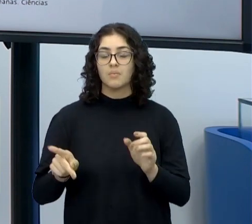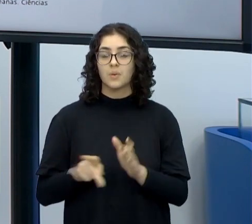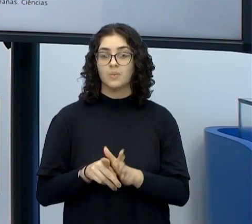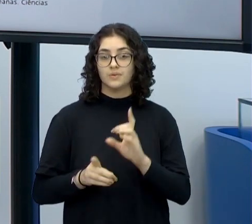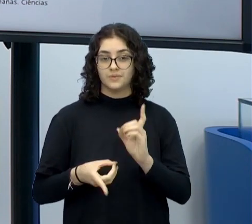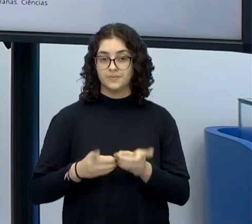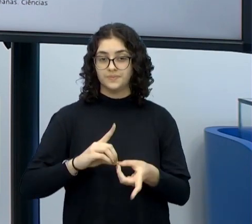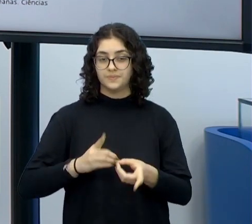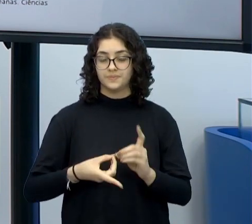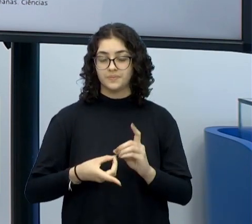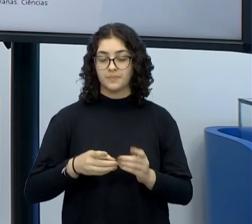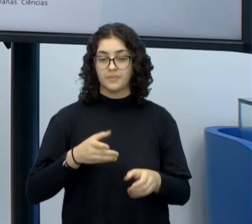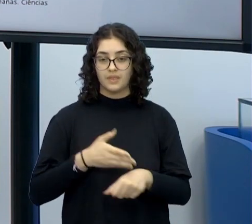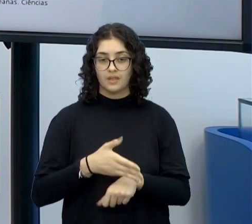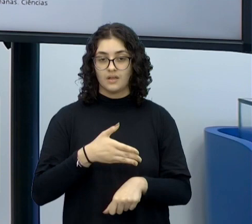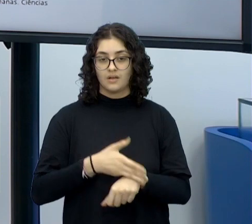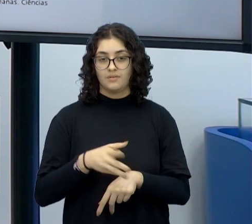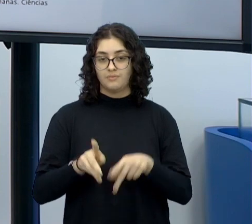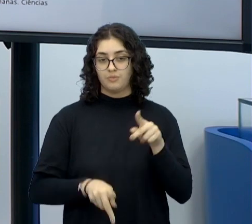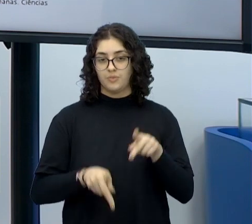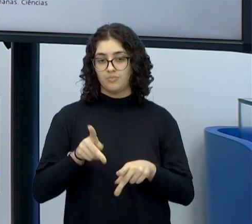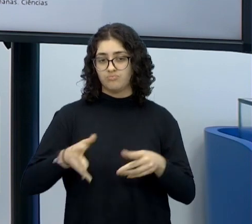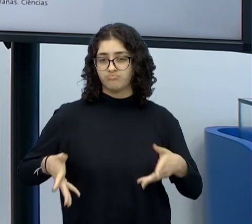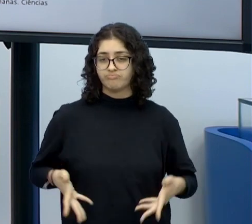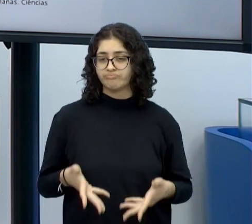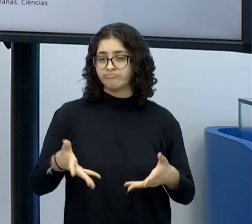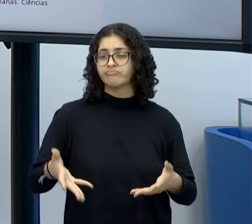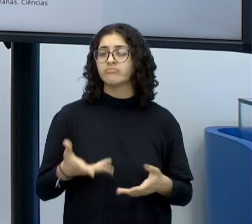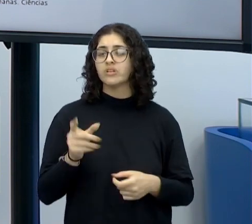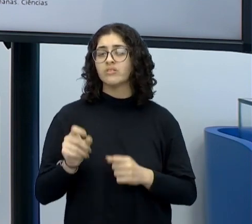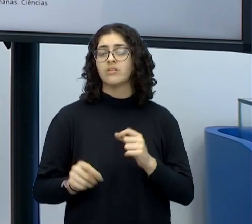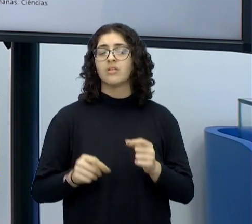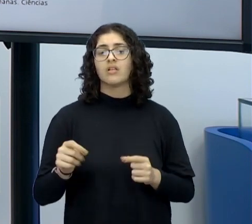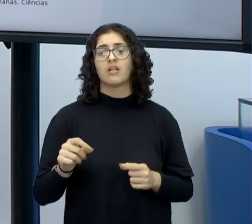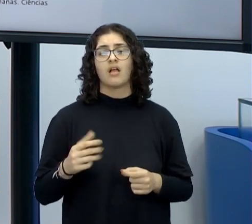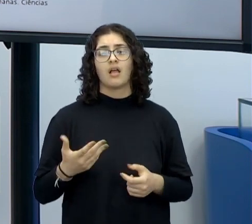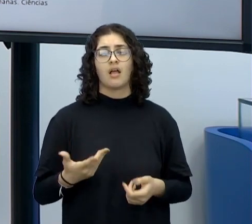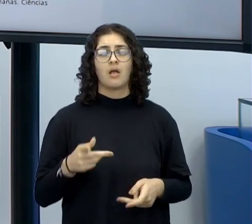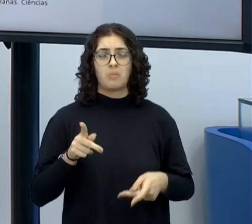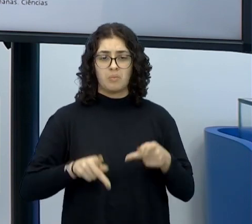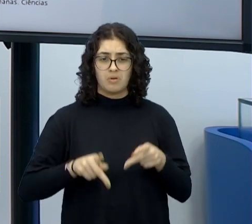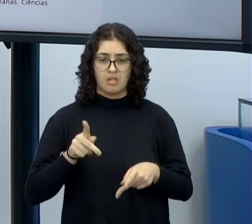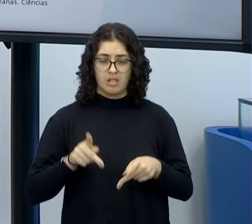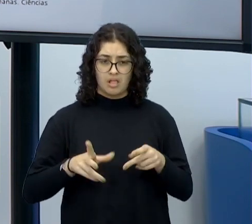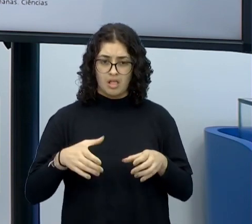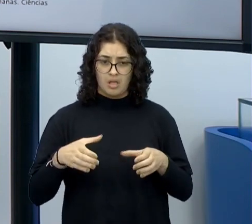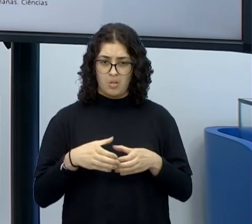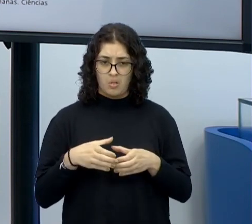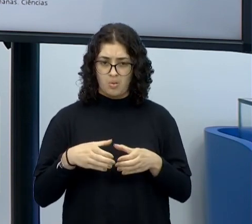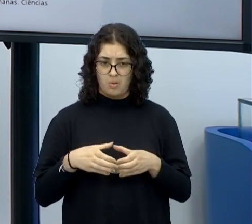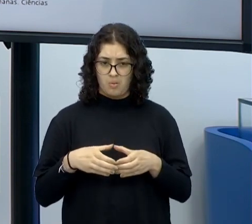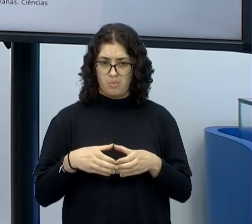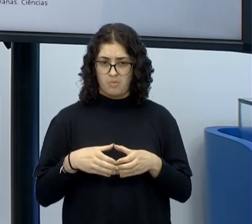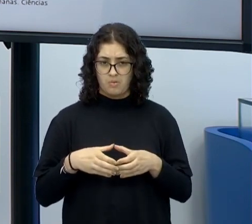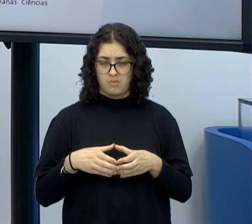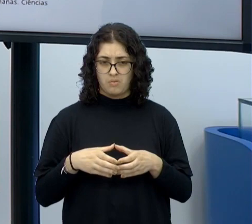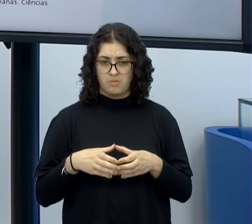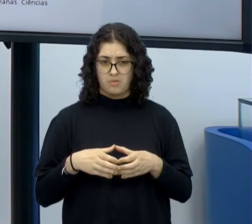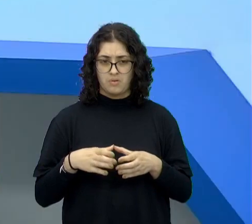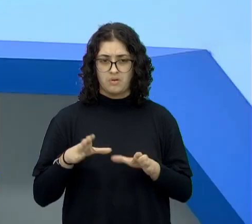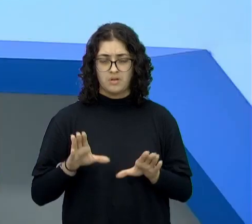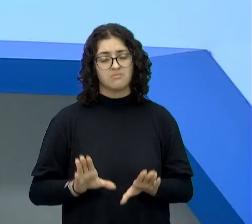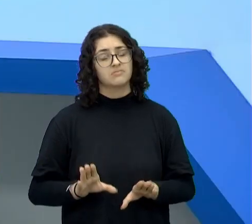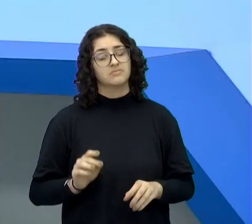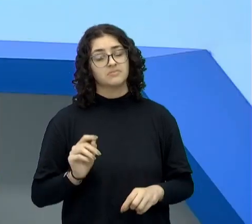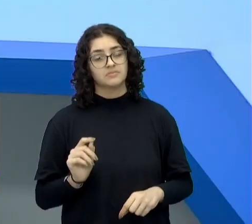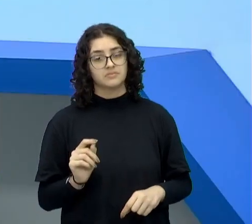didática, participação popular? Por que participação popular? Normalmente pensar que a participação é um grupo específico? Então, né, se a